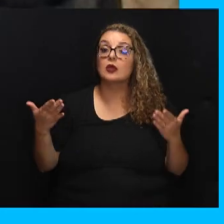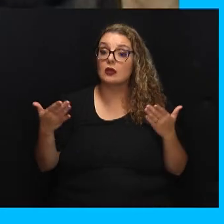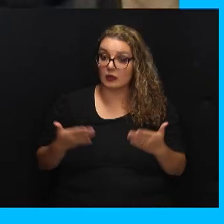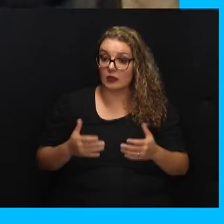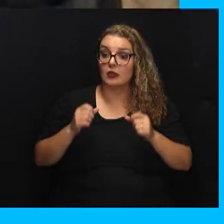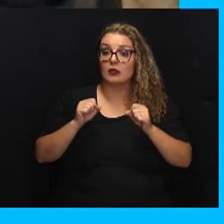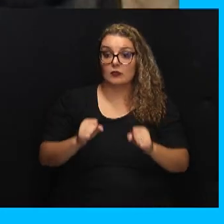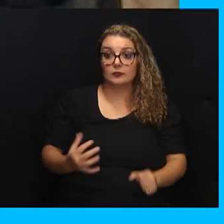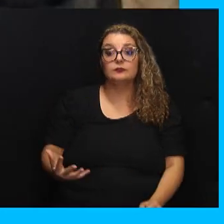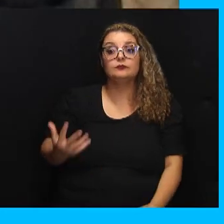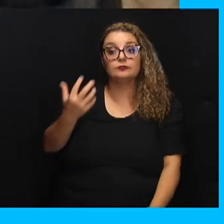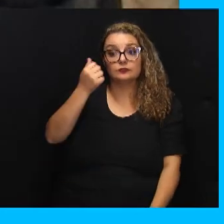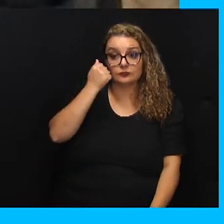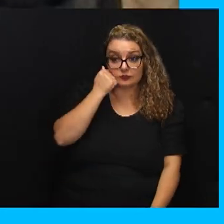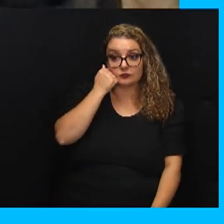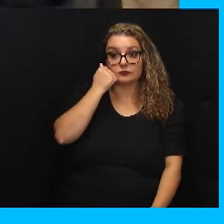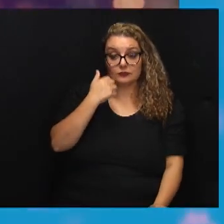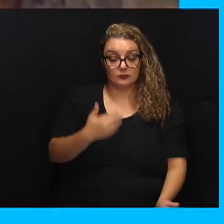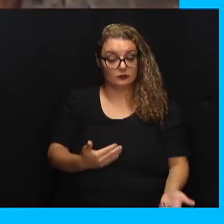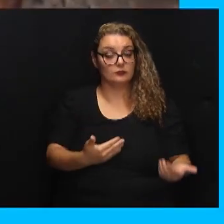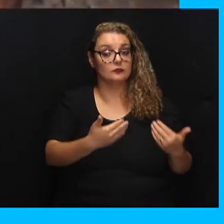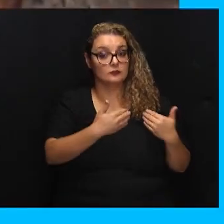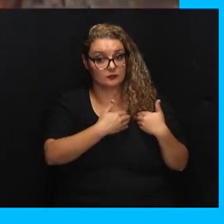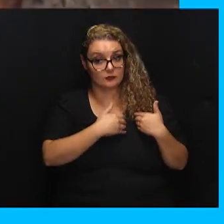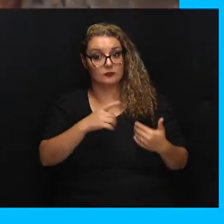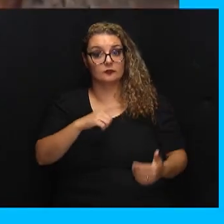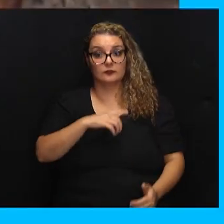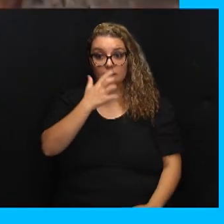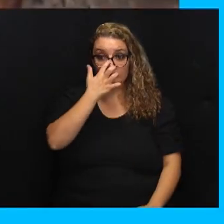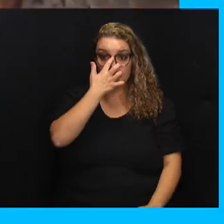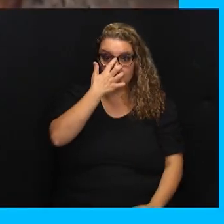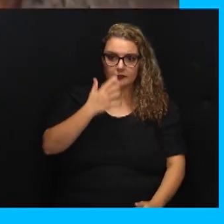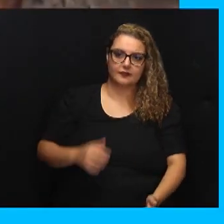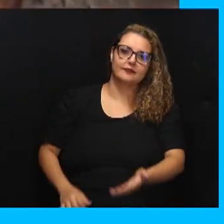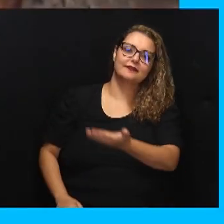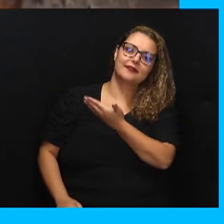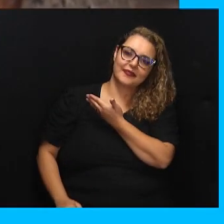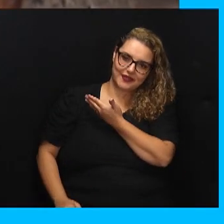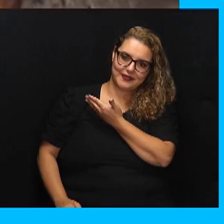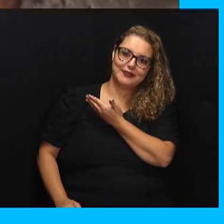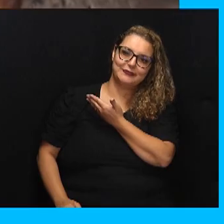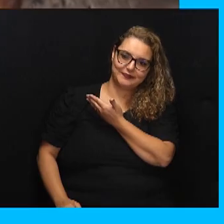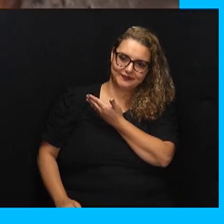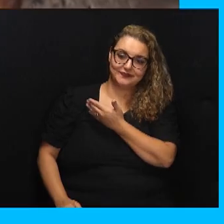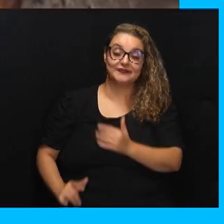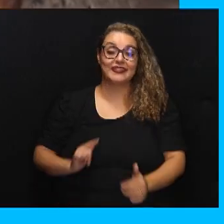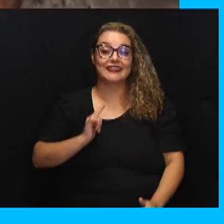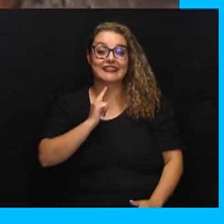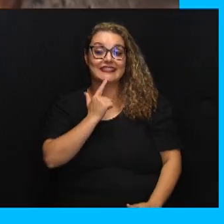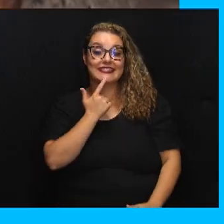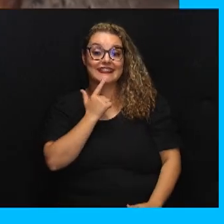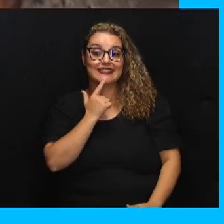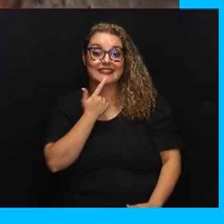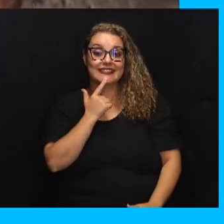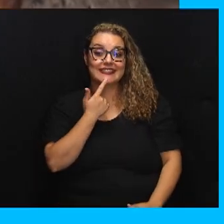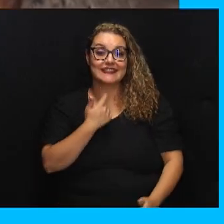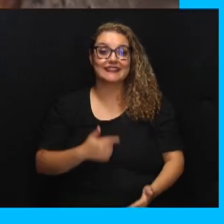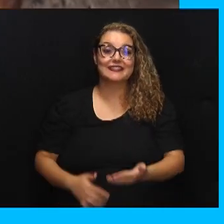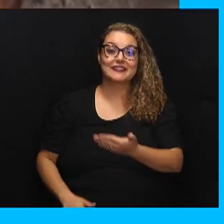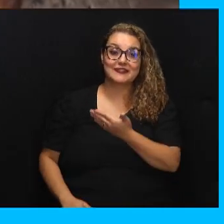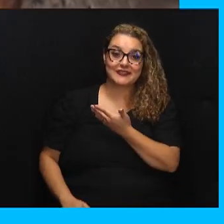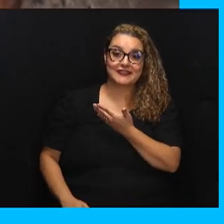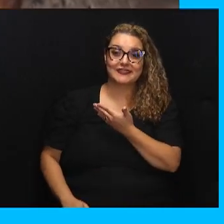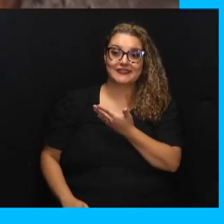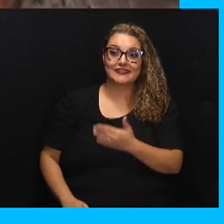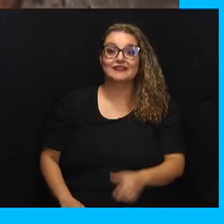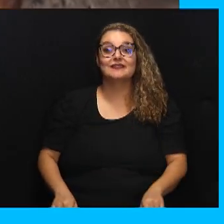ser adotado com responsabilidade. Esse outro caramelo dócil e simpático é o Sebastião, que também